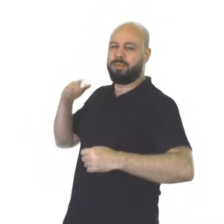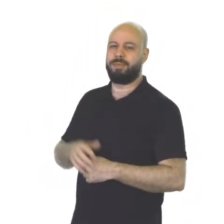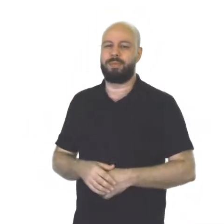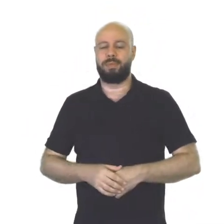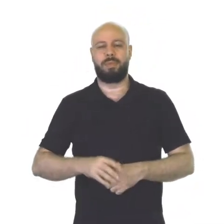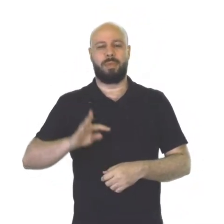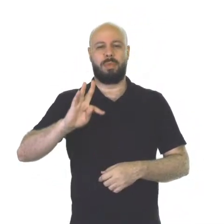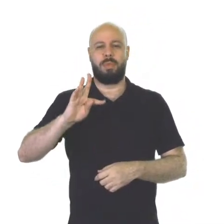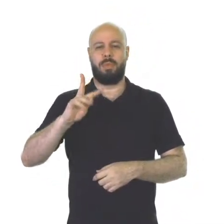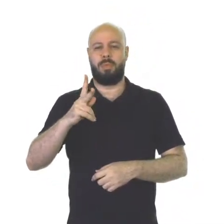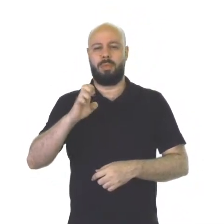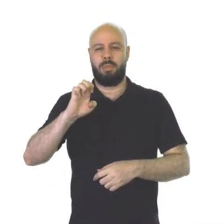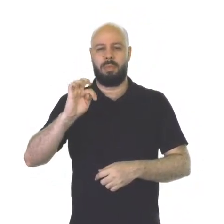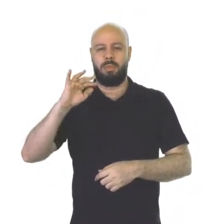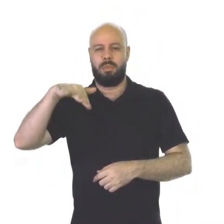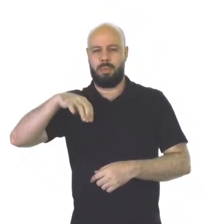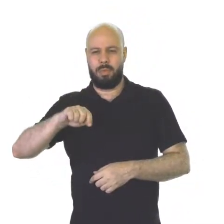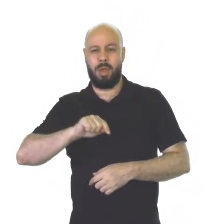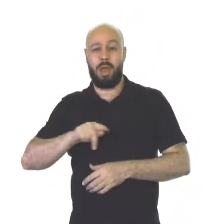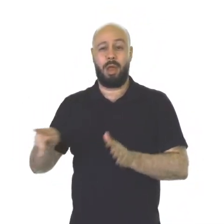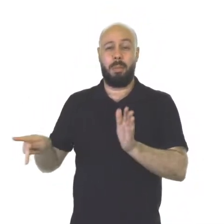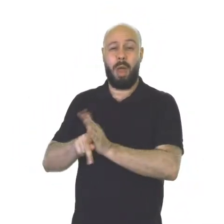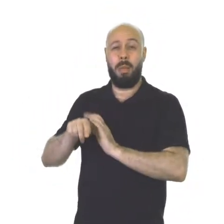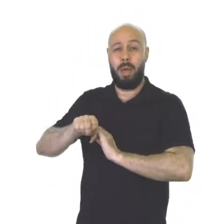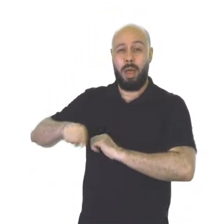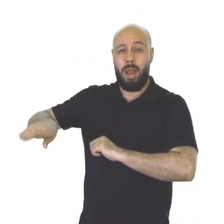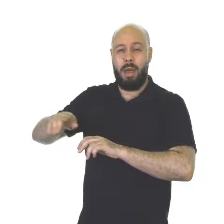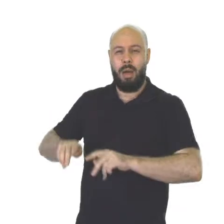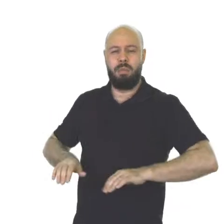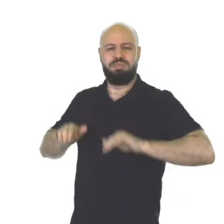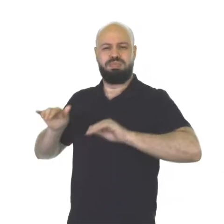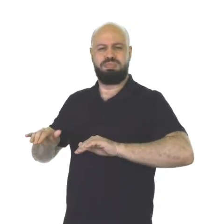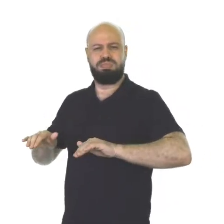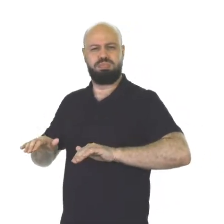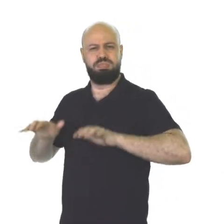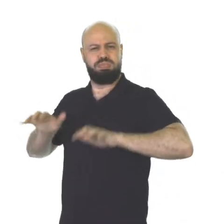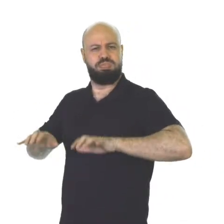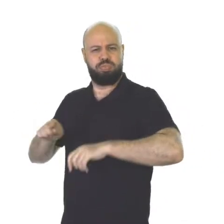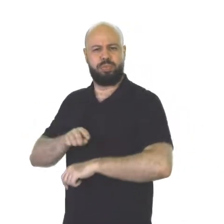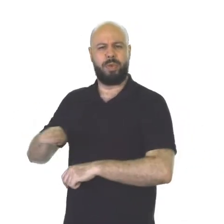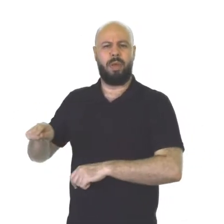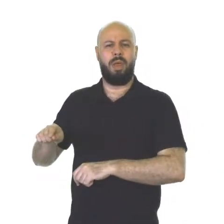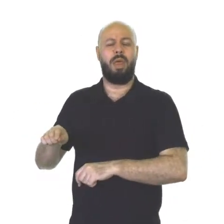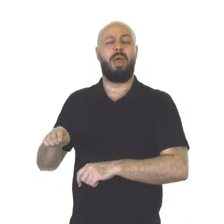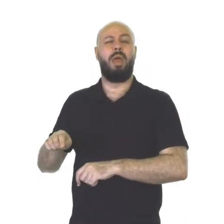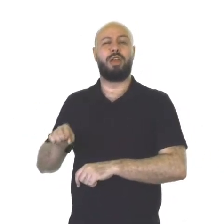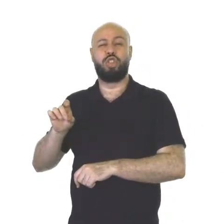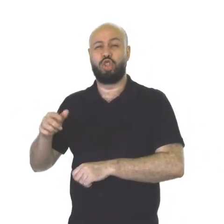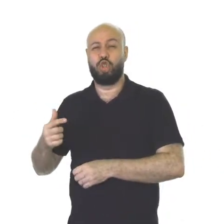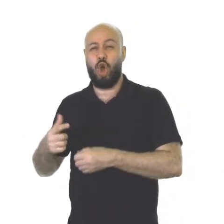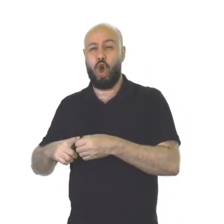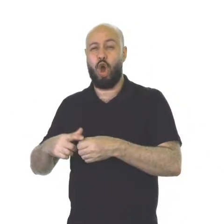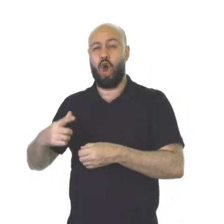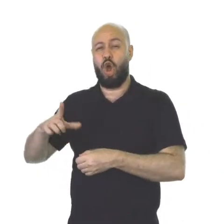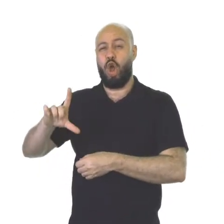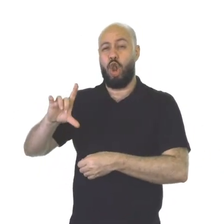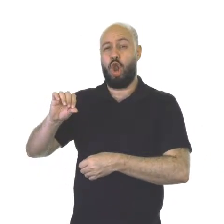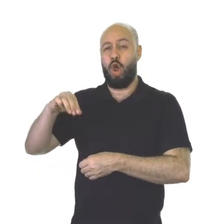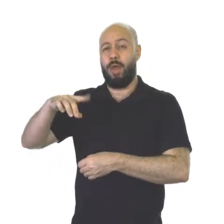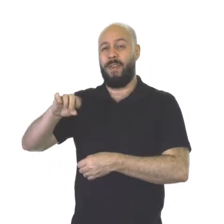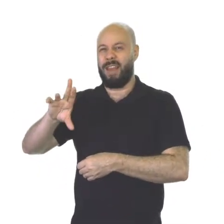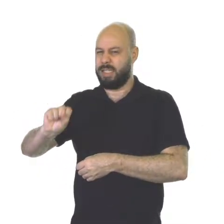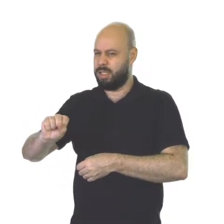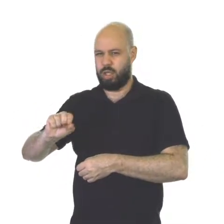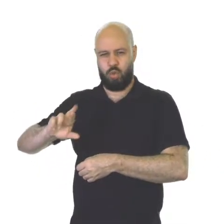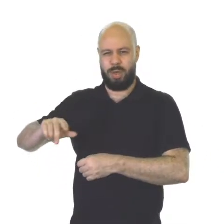jornal britânico nacional, como eu falei para vocês, né? Ele veicula não só em Londres, mas em todo o Reino Unido, né? A sede